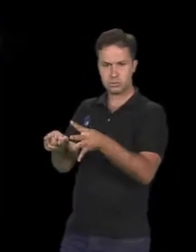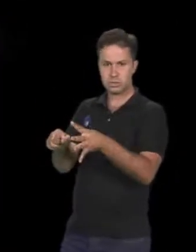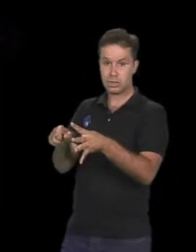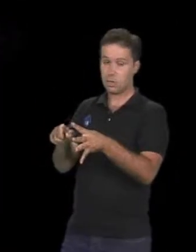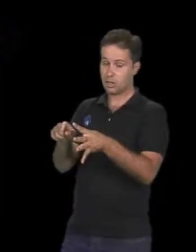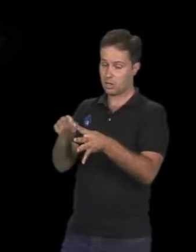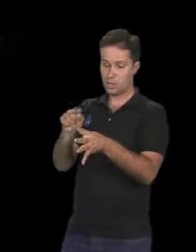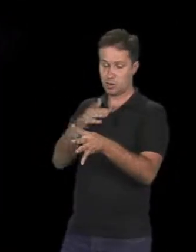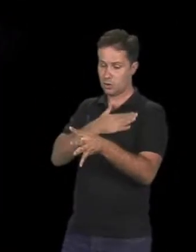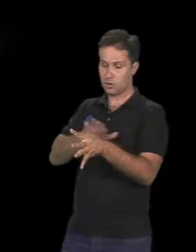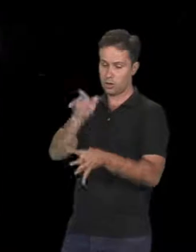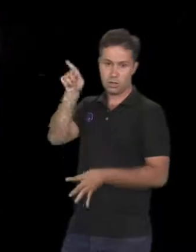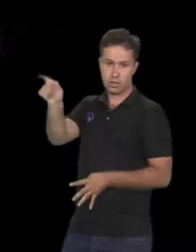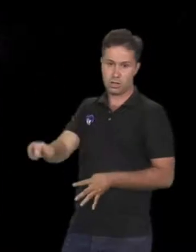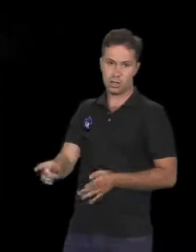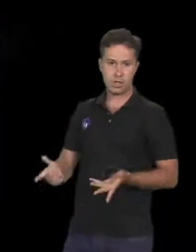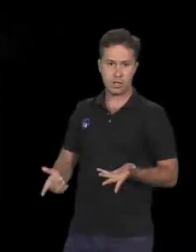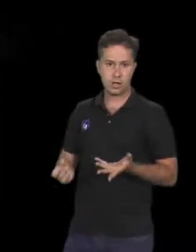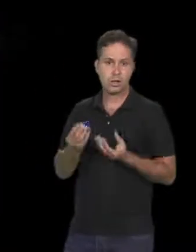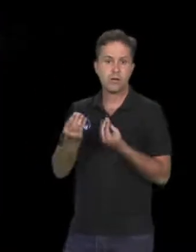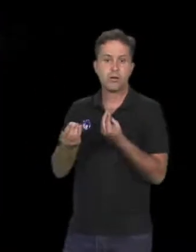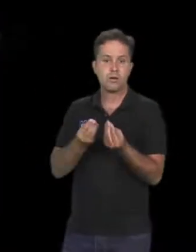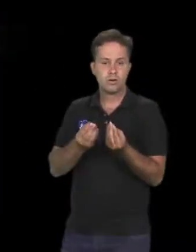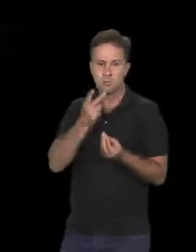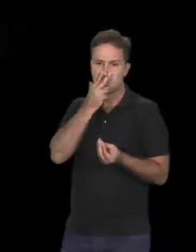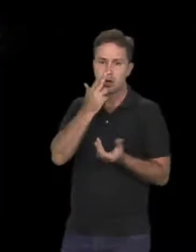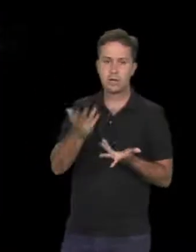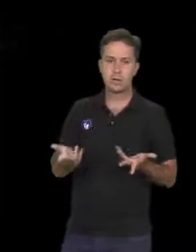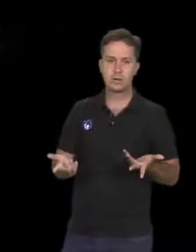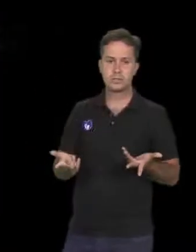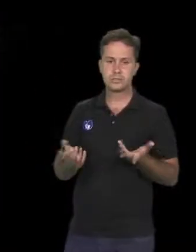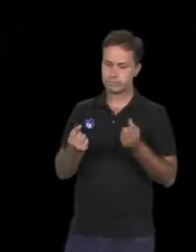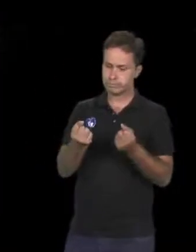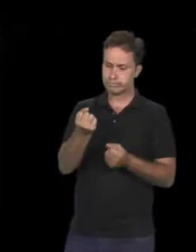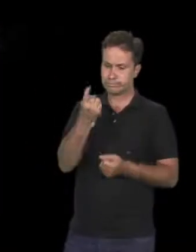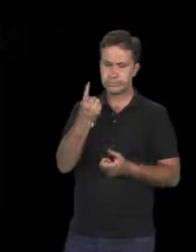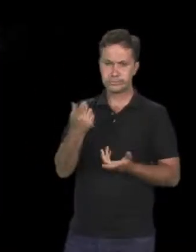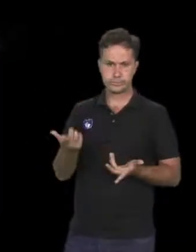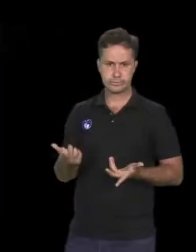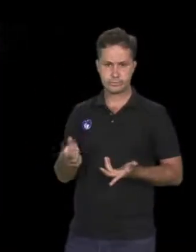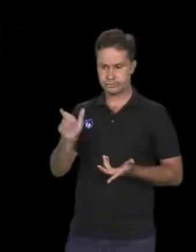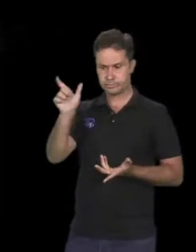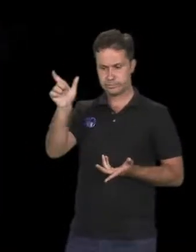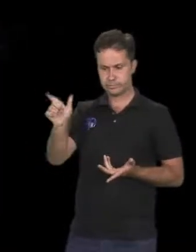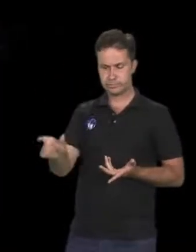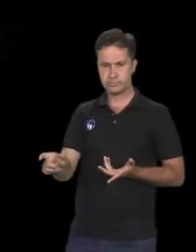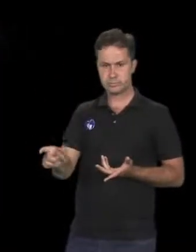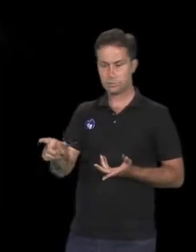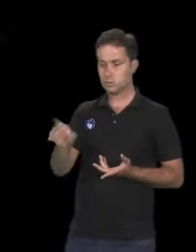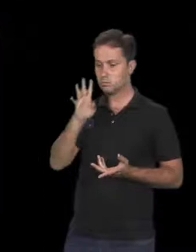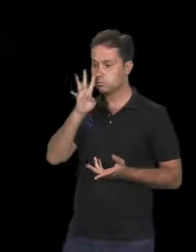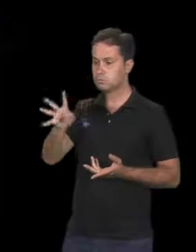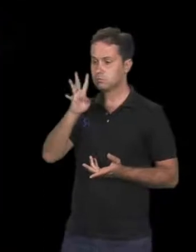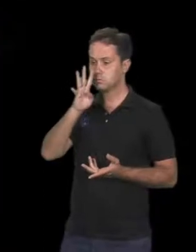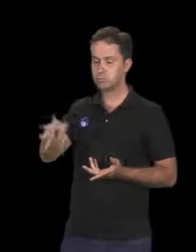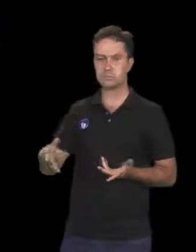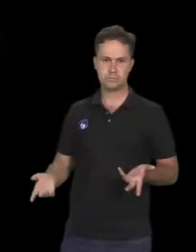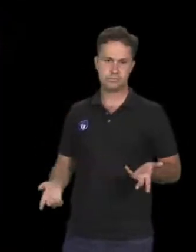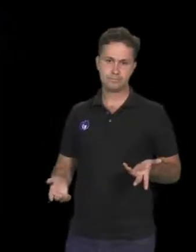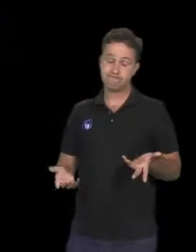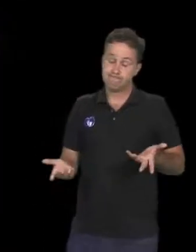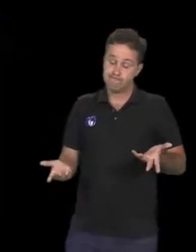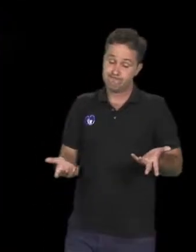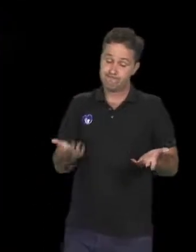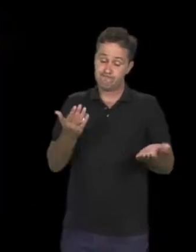sai em acusação dela. Então, enfim, eu acho que as questões da vida são muito complexas. Então, evidentemente, se você